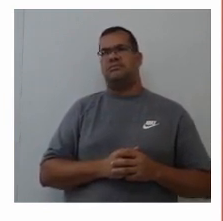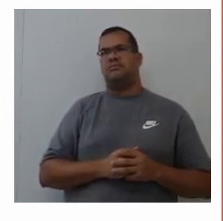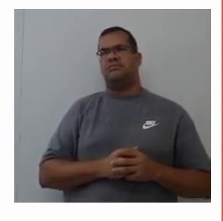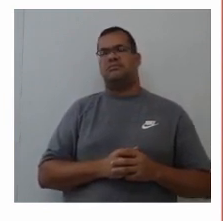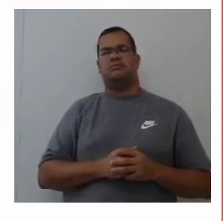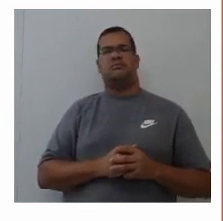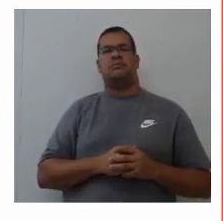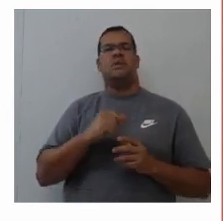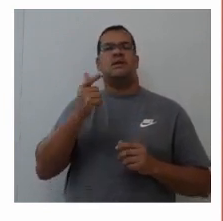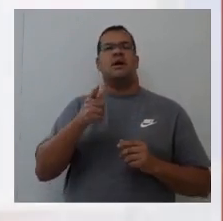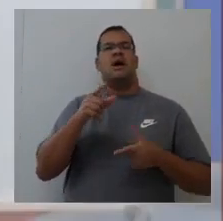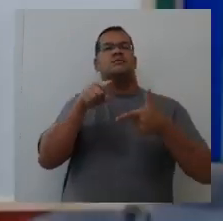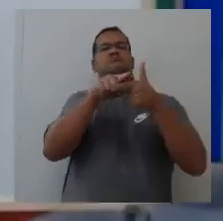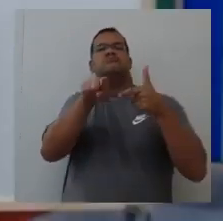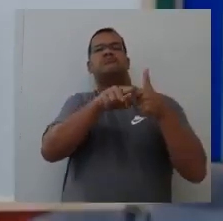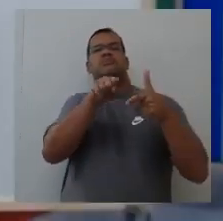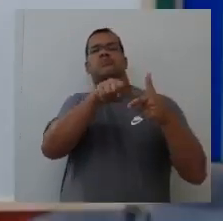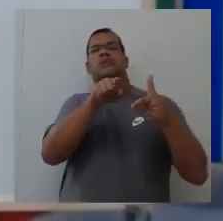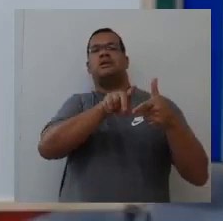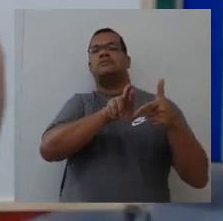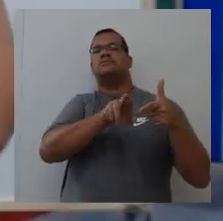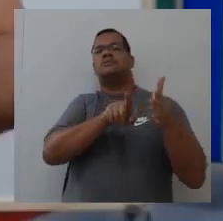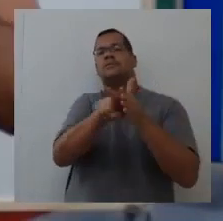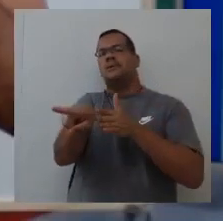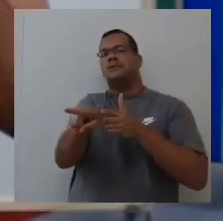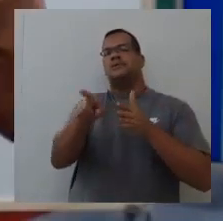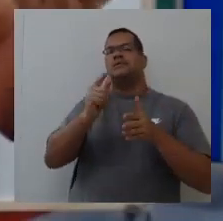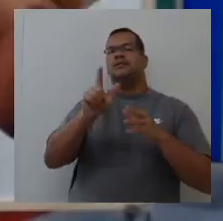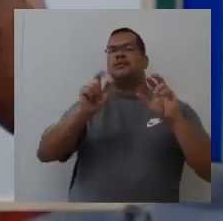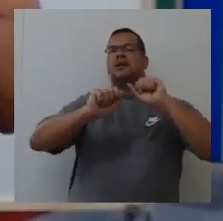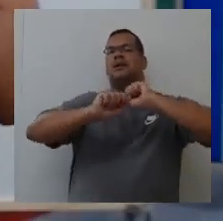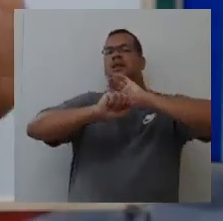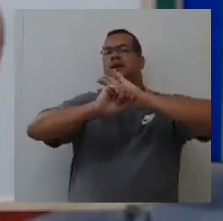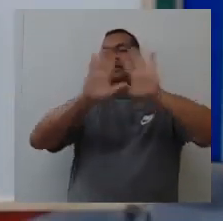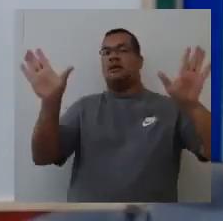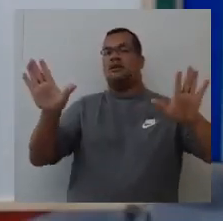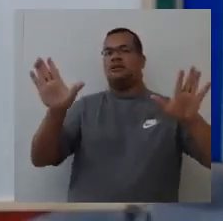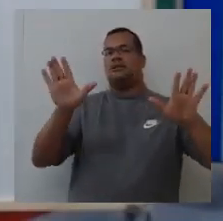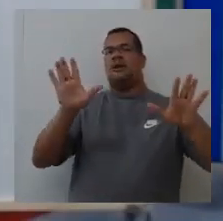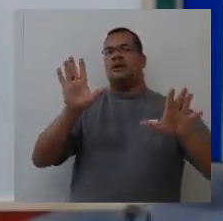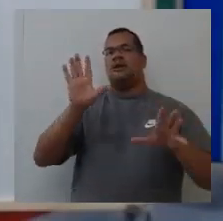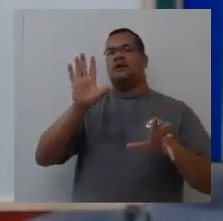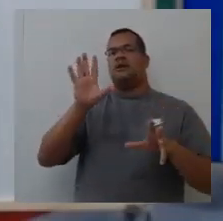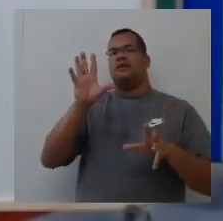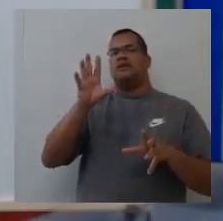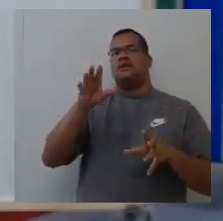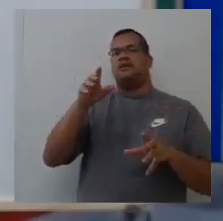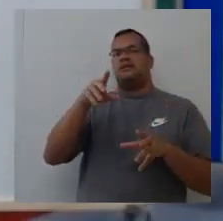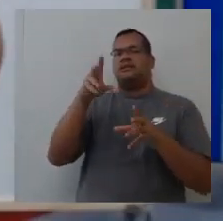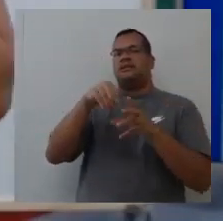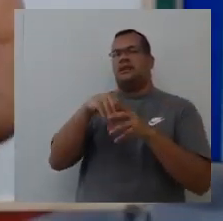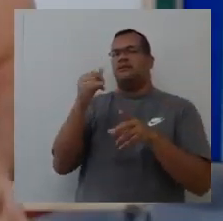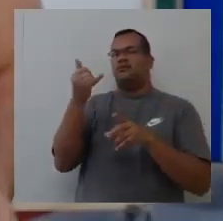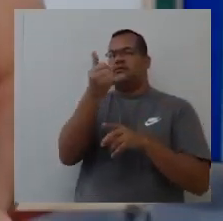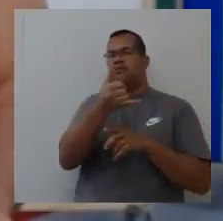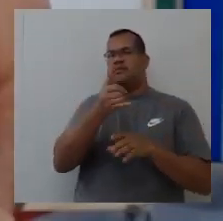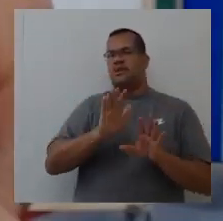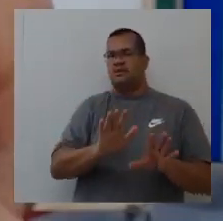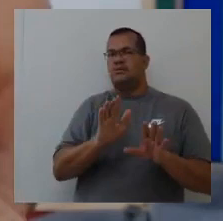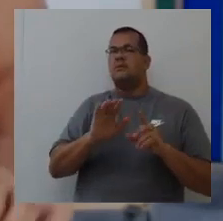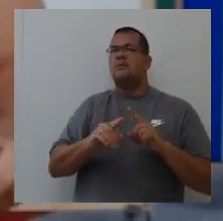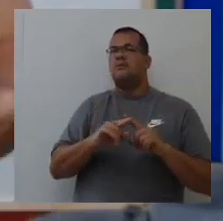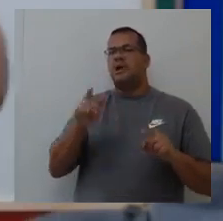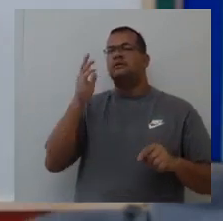as questões não vão trazer para a gente essa clareza dentro da informação da questão.